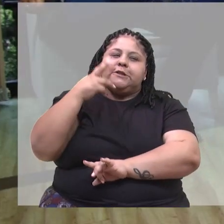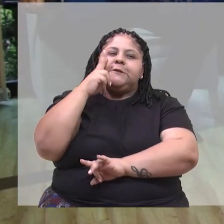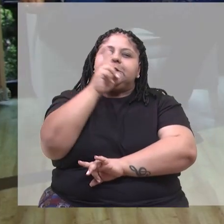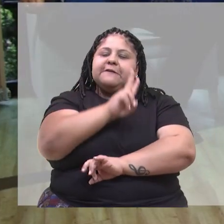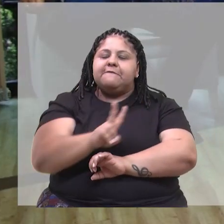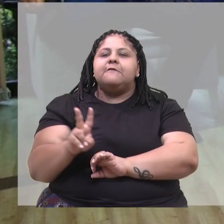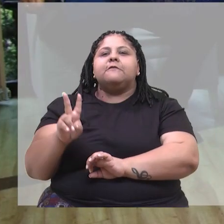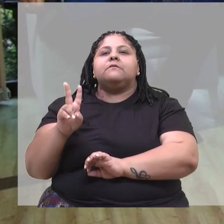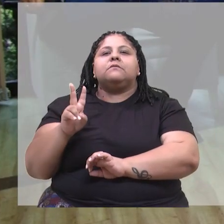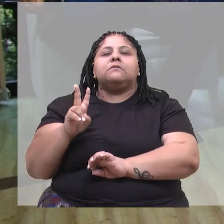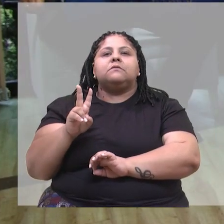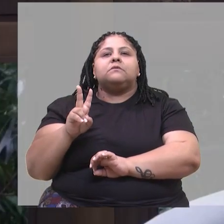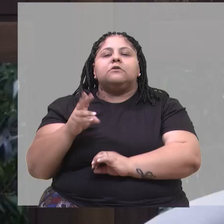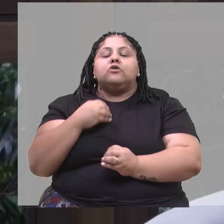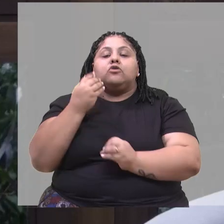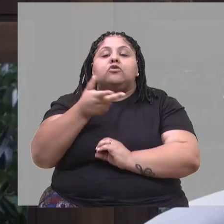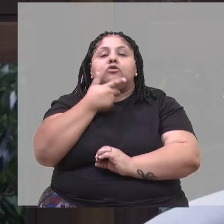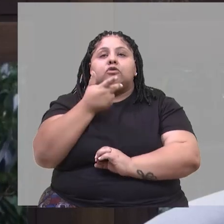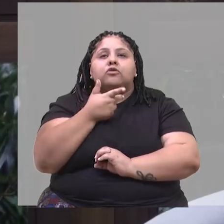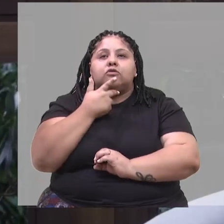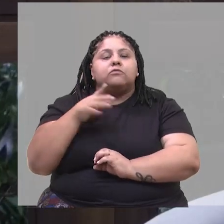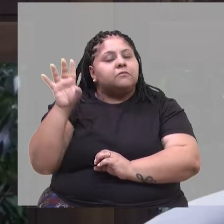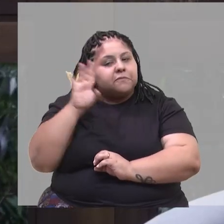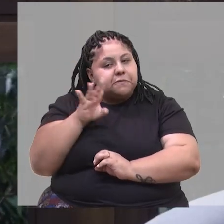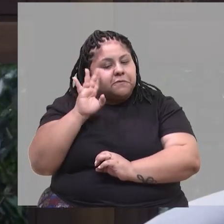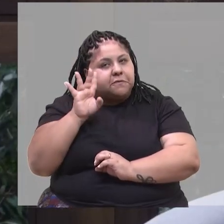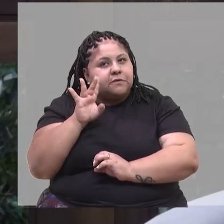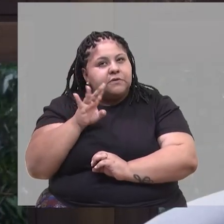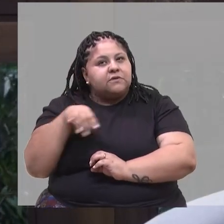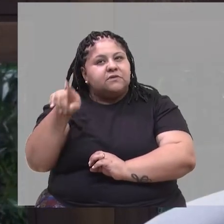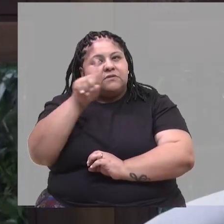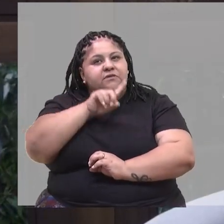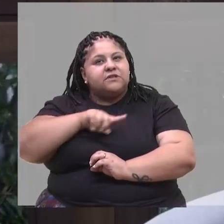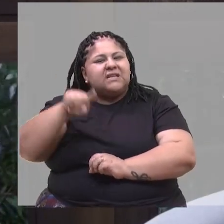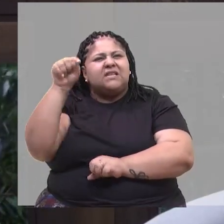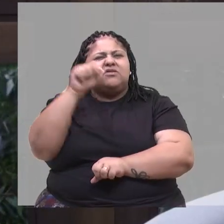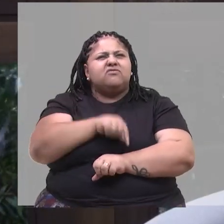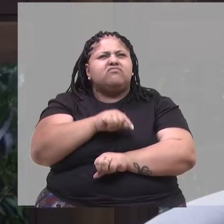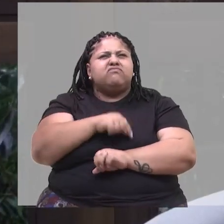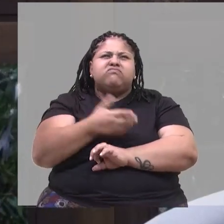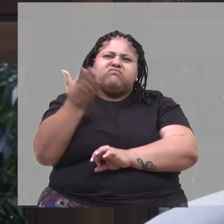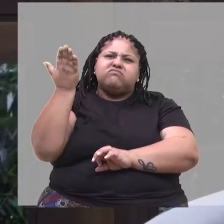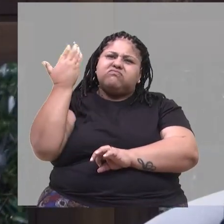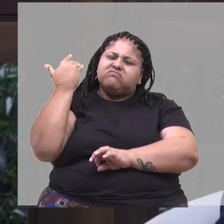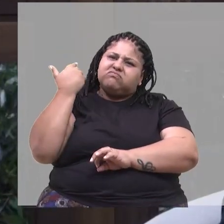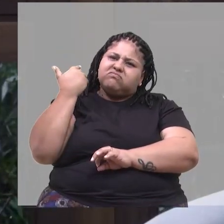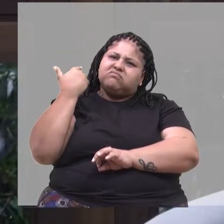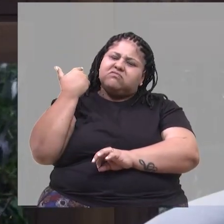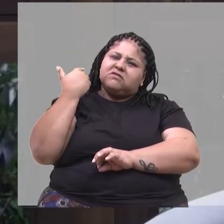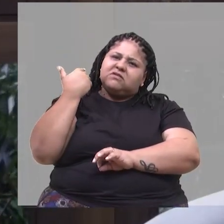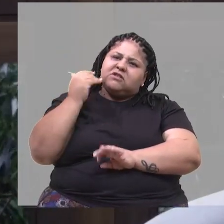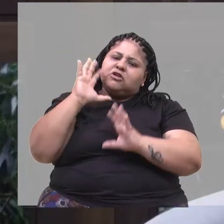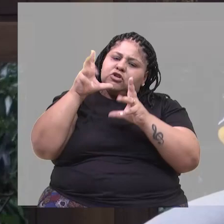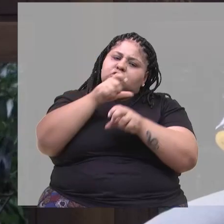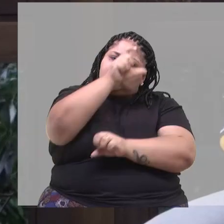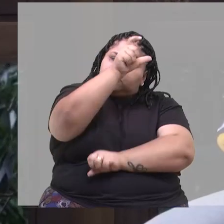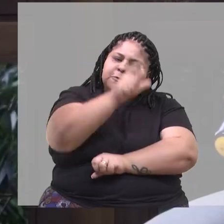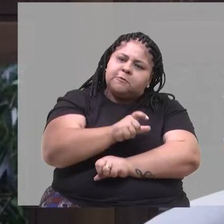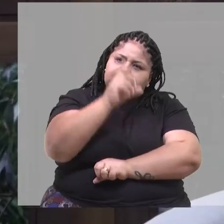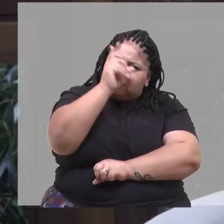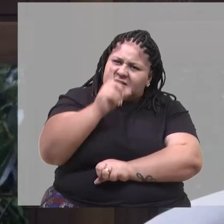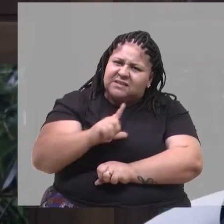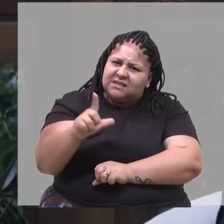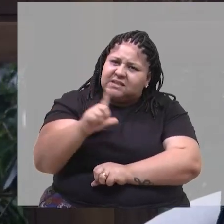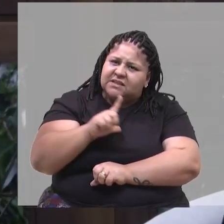de enxergar, né? E esse vídeo que tu falou foi muito bacana, porque eu já venho de um tempo, assim, por várias questões de histórico que todas as pessoas